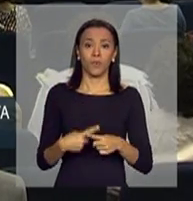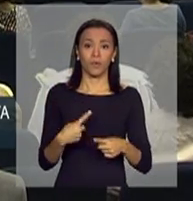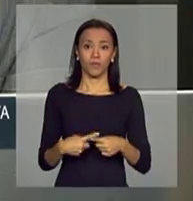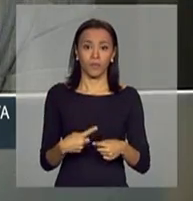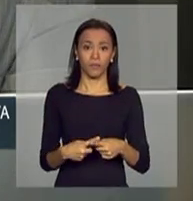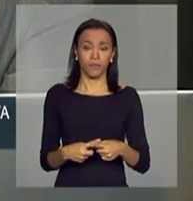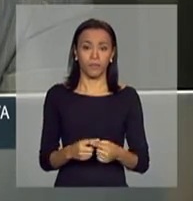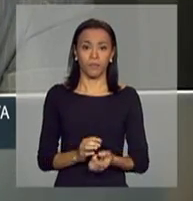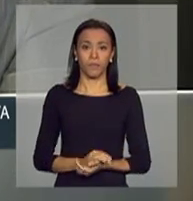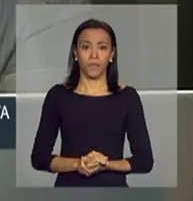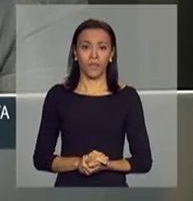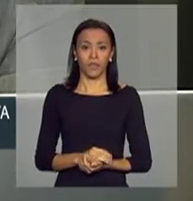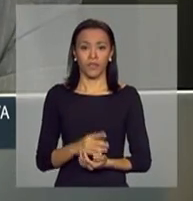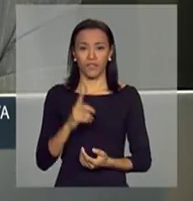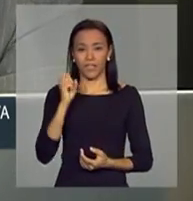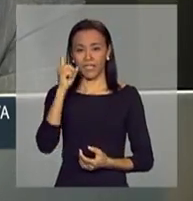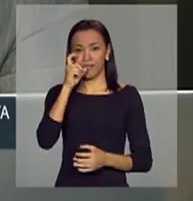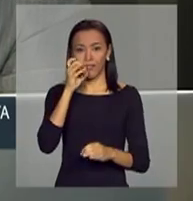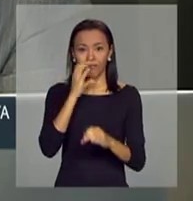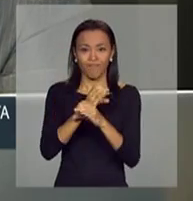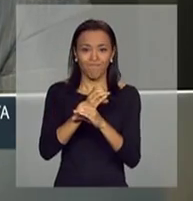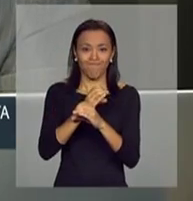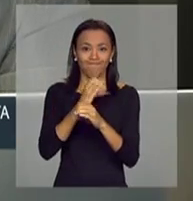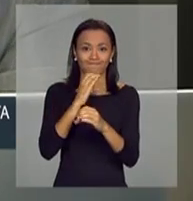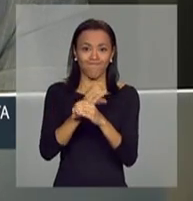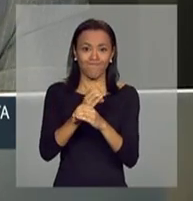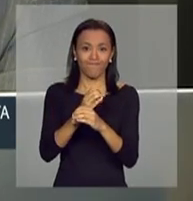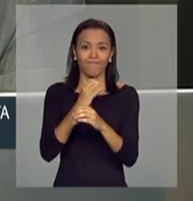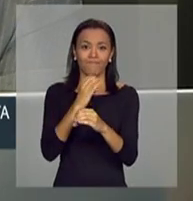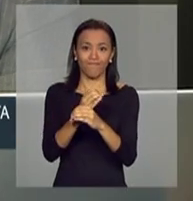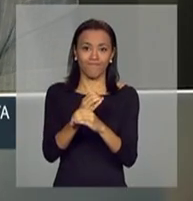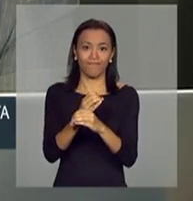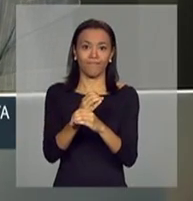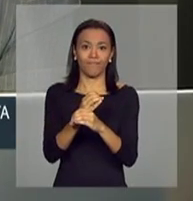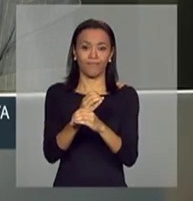riesgo problemas de comunicação.